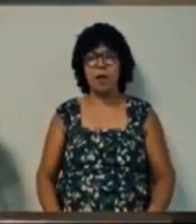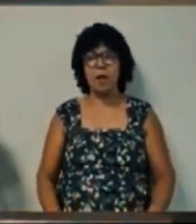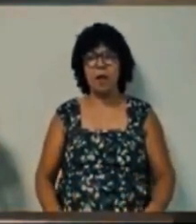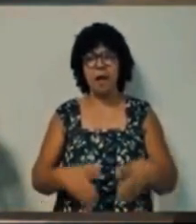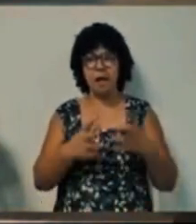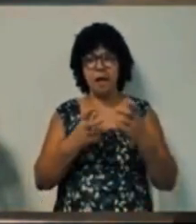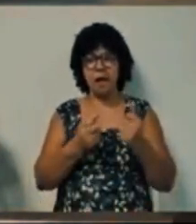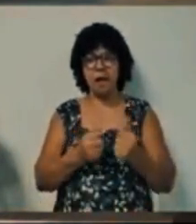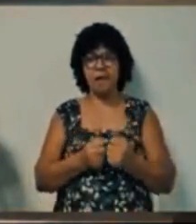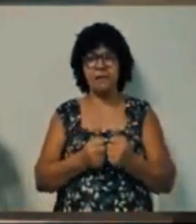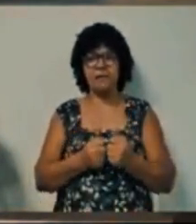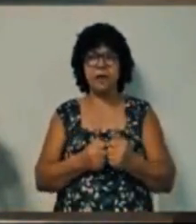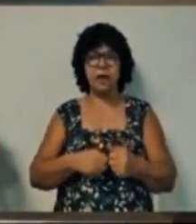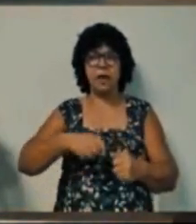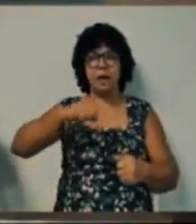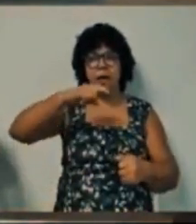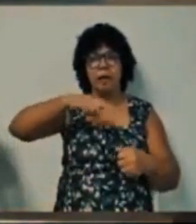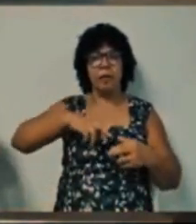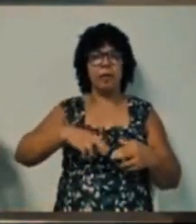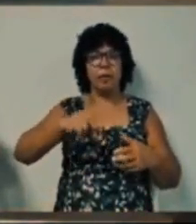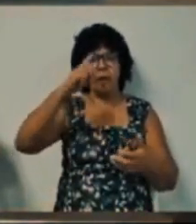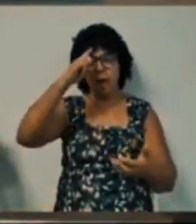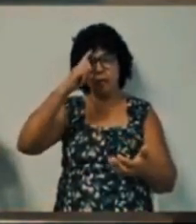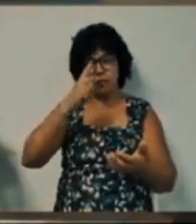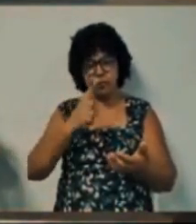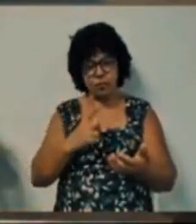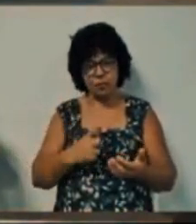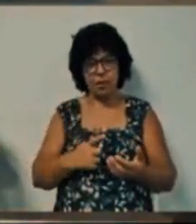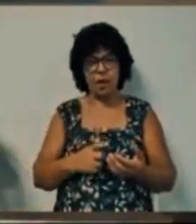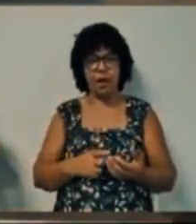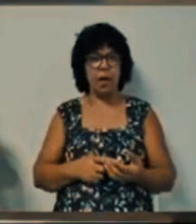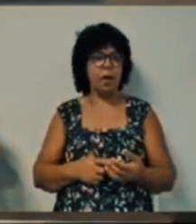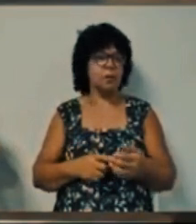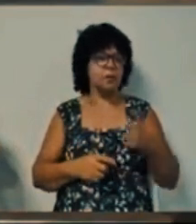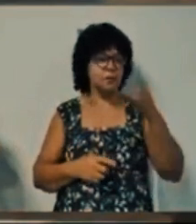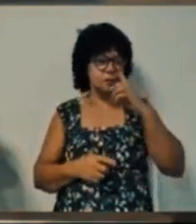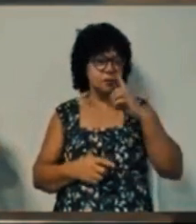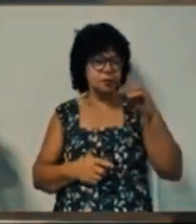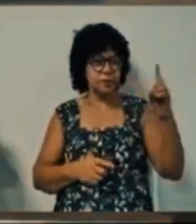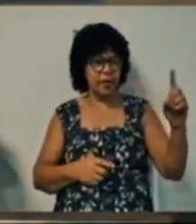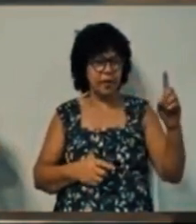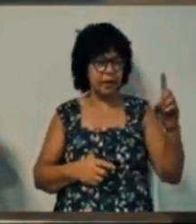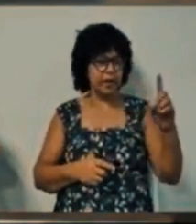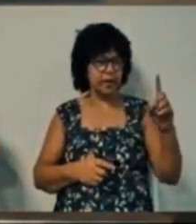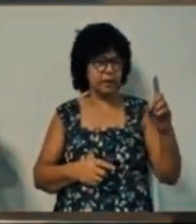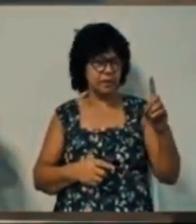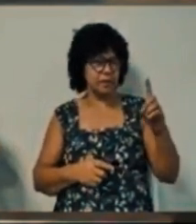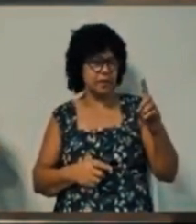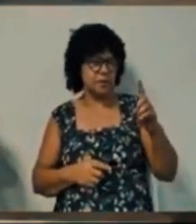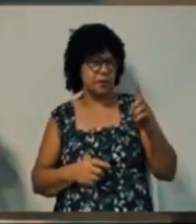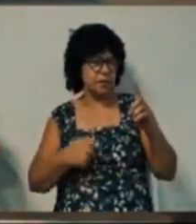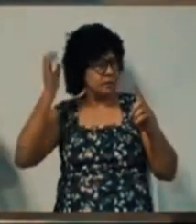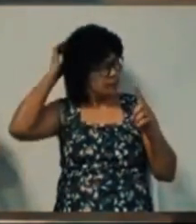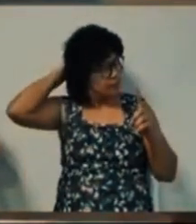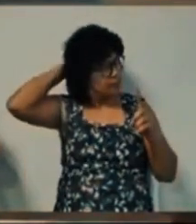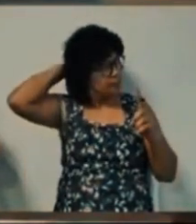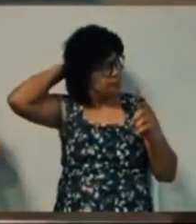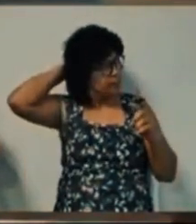autoridade daquele que tem comunhão. Ele disse para os